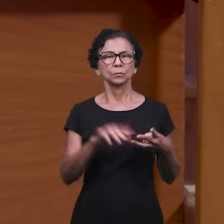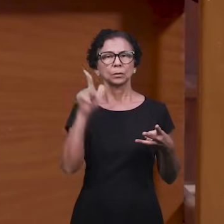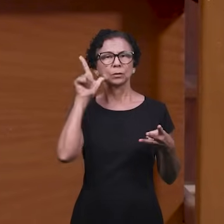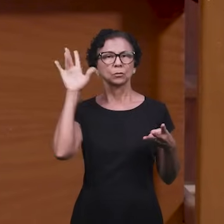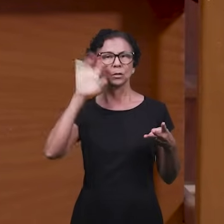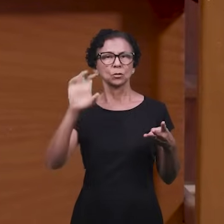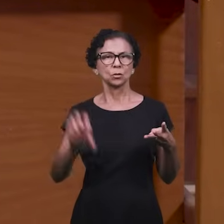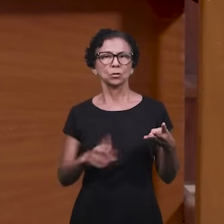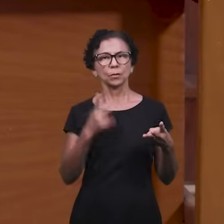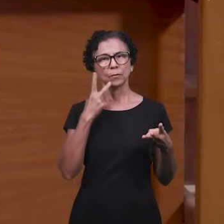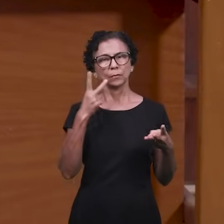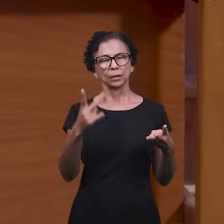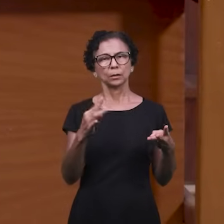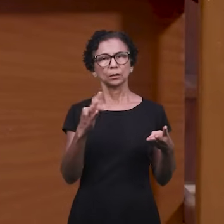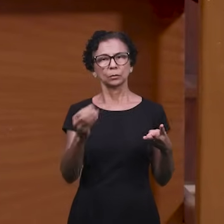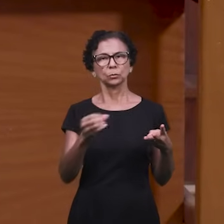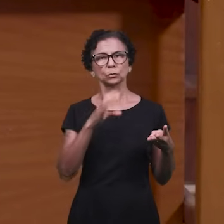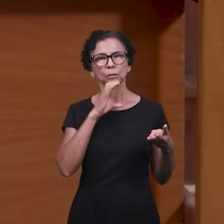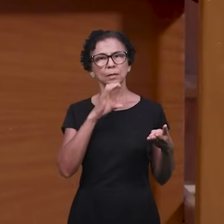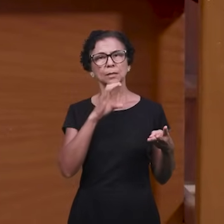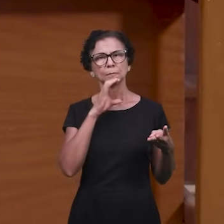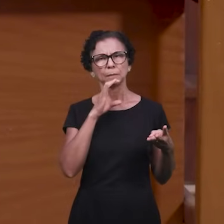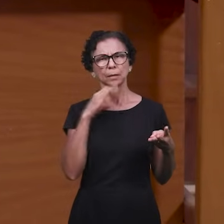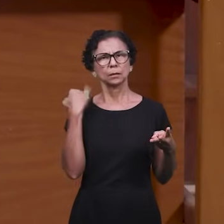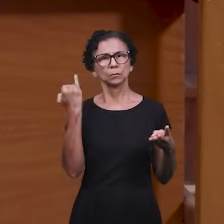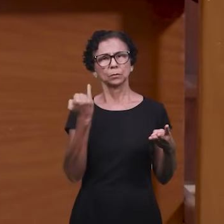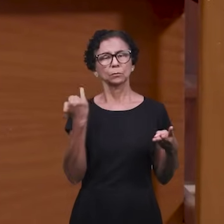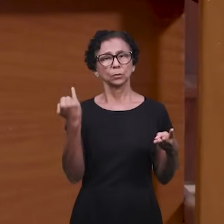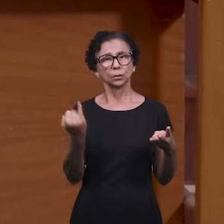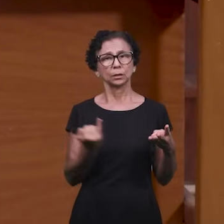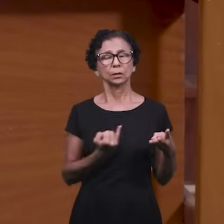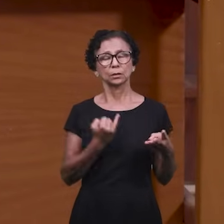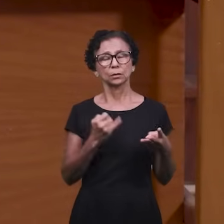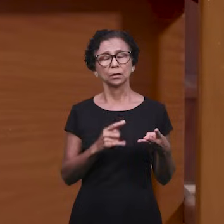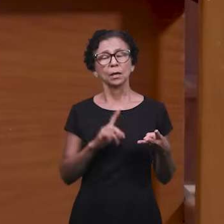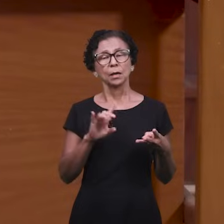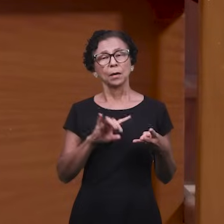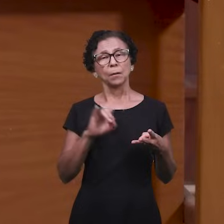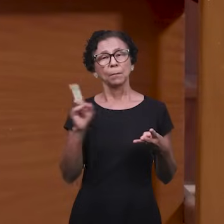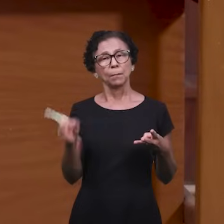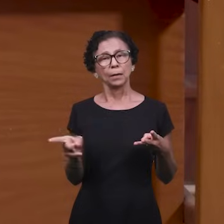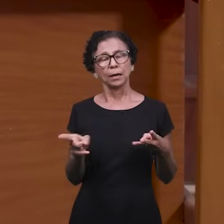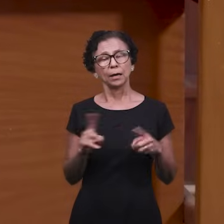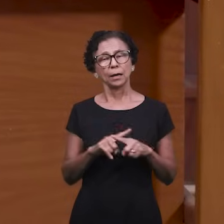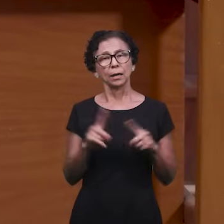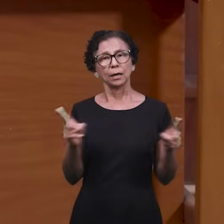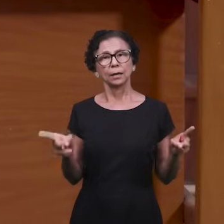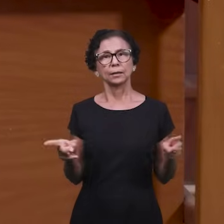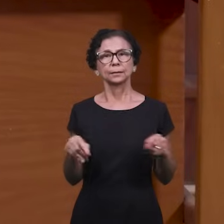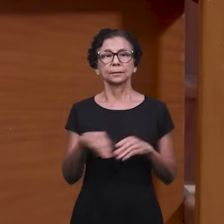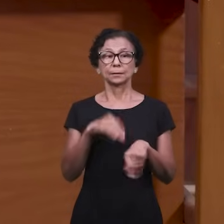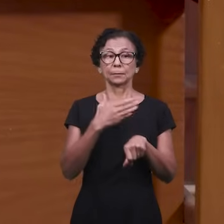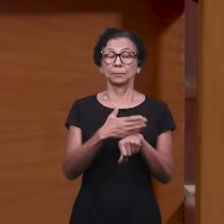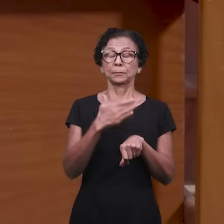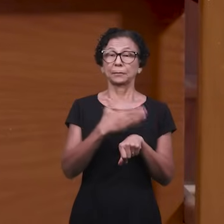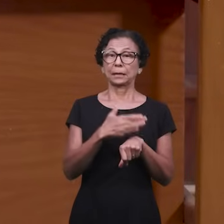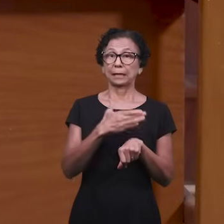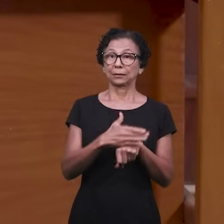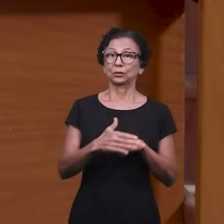realmente fundamental conhecer. Mas uma abordagem prática, né, quando alguém